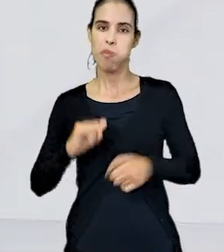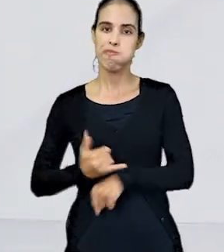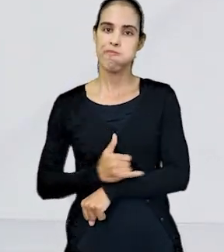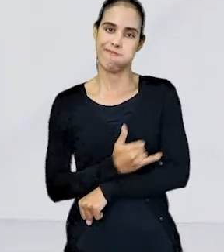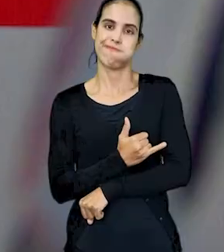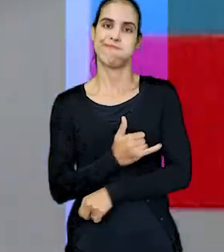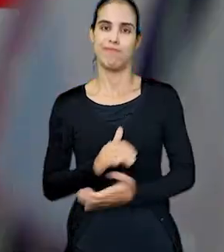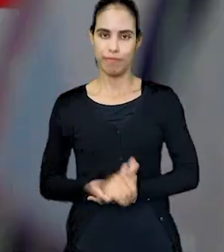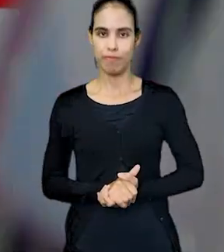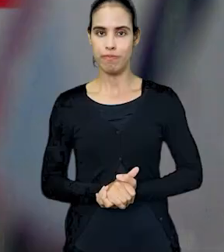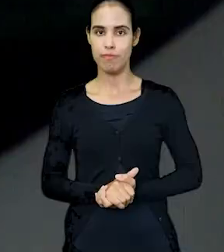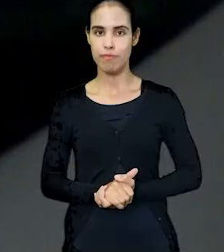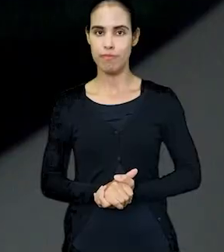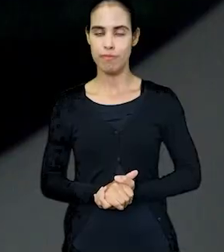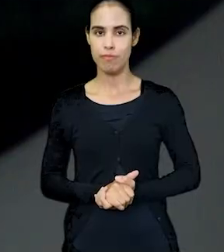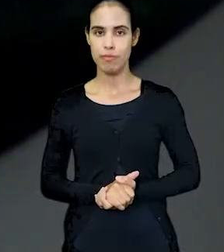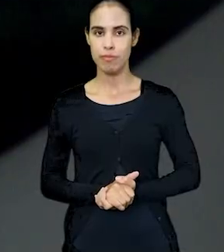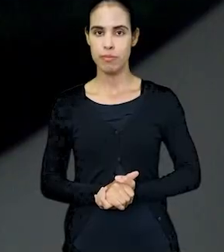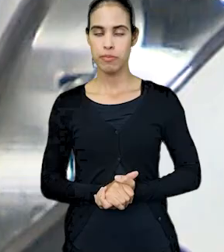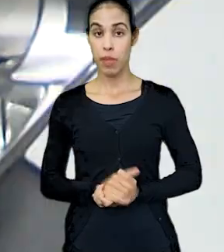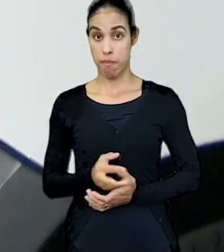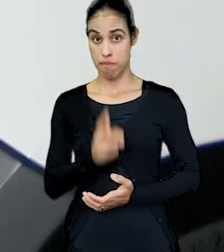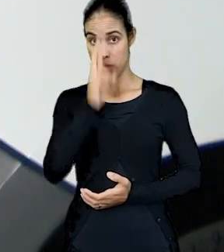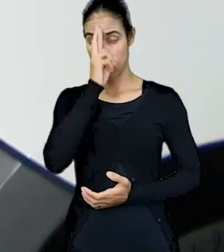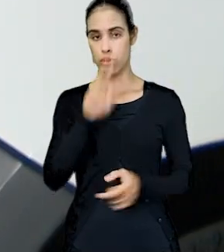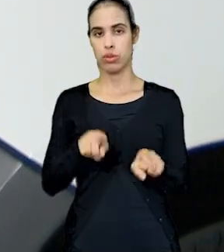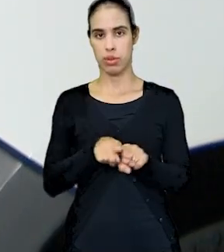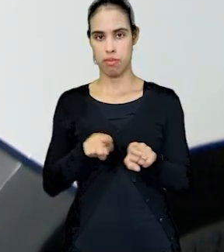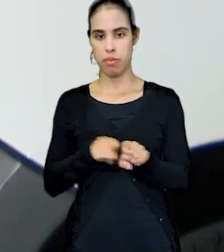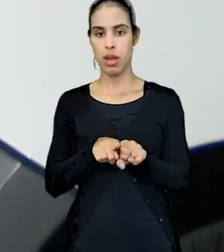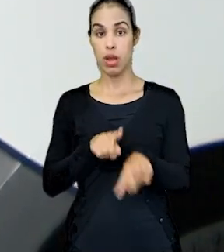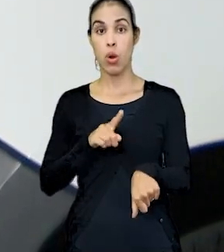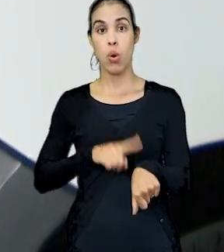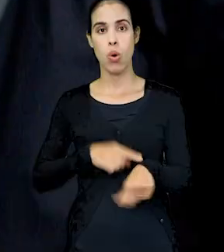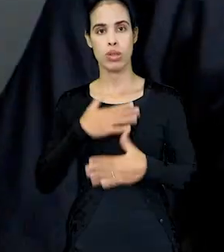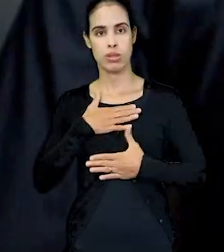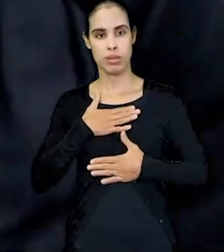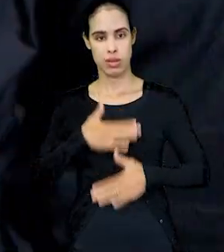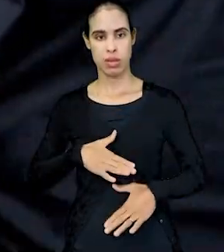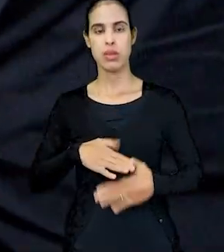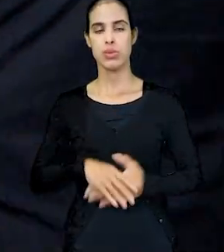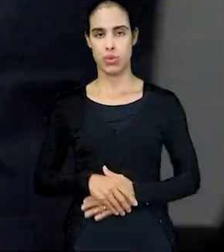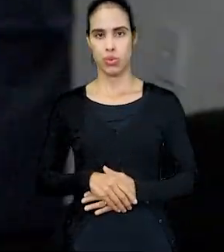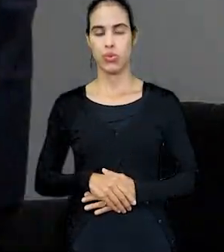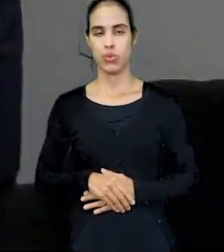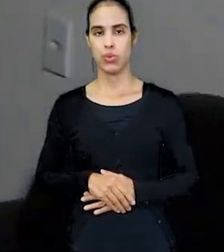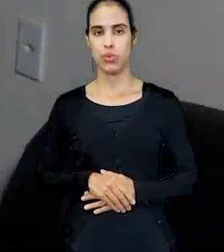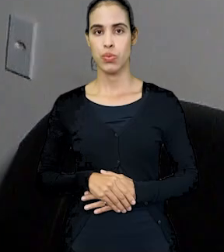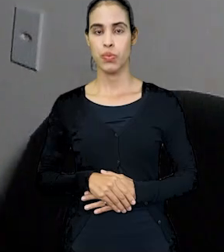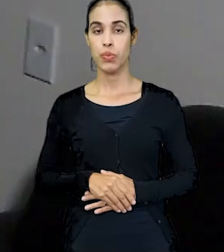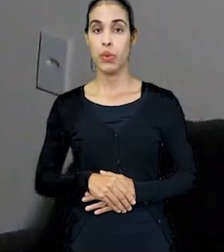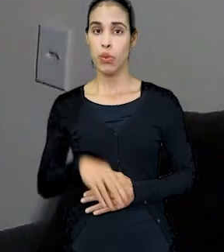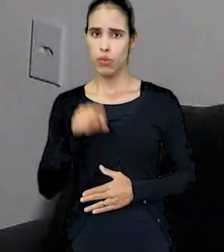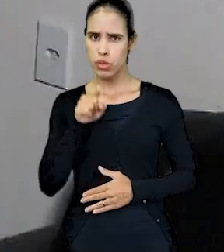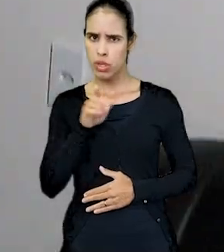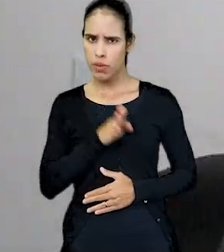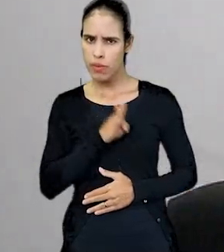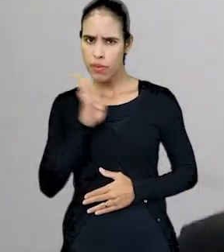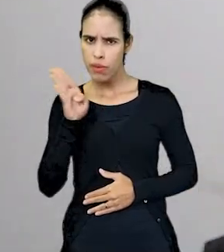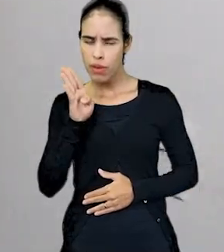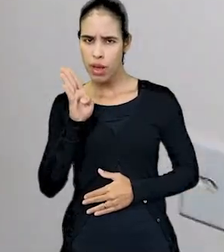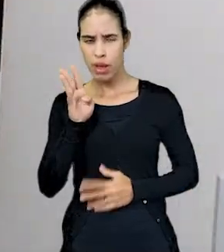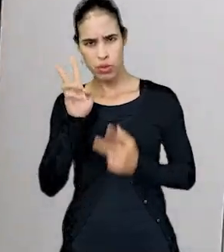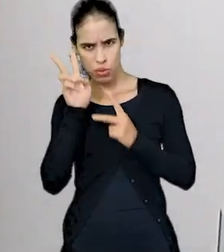pouquinho mais de peso. Perto da meia-noite também é hora do descanso. Você agora vai